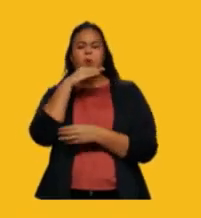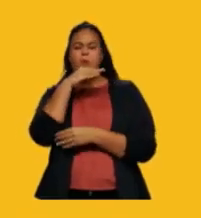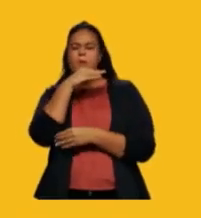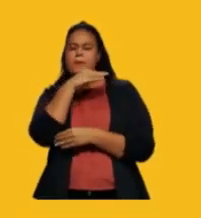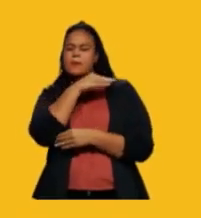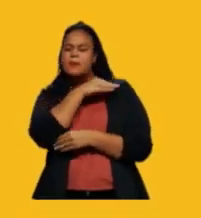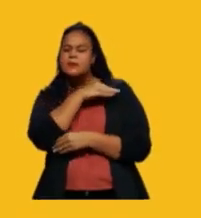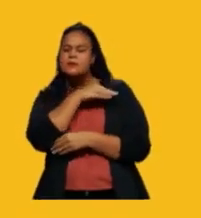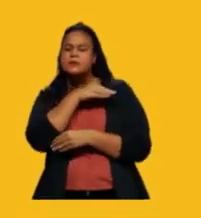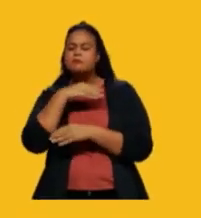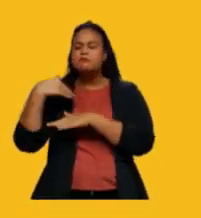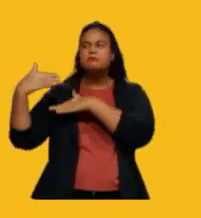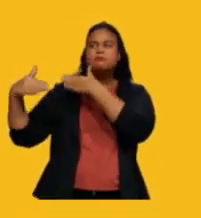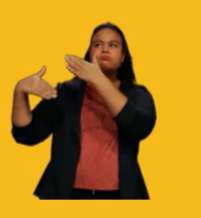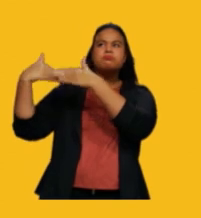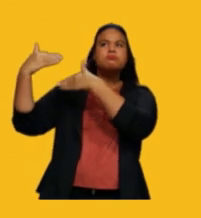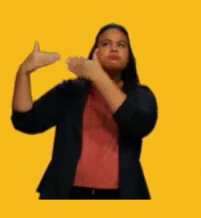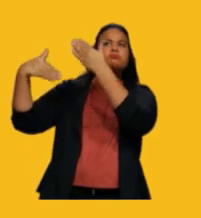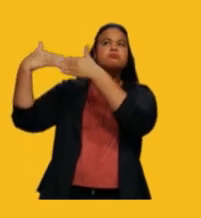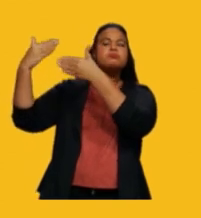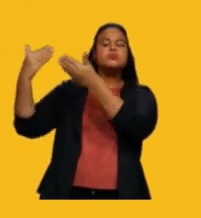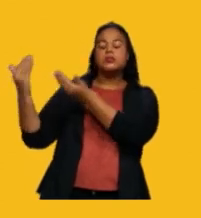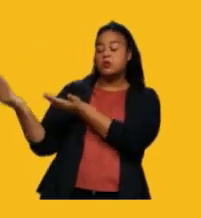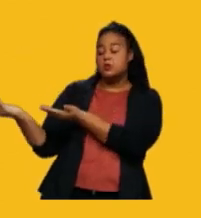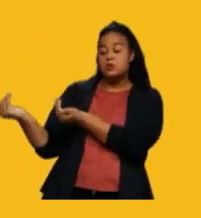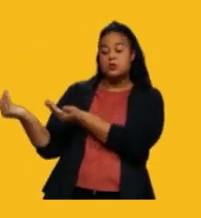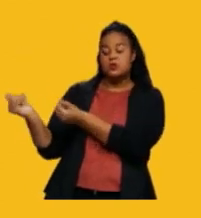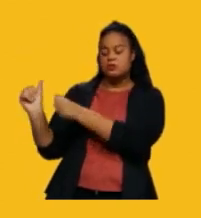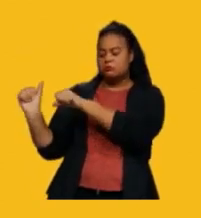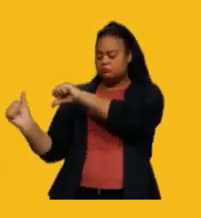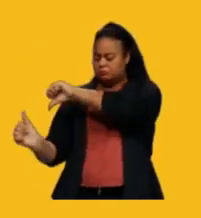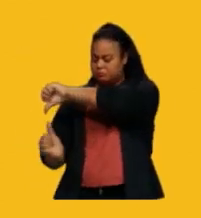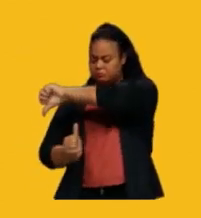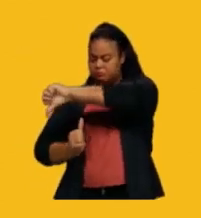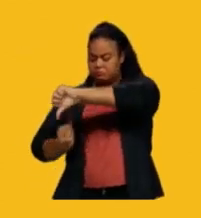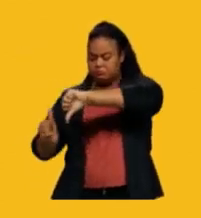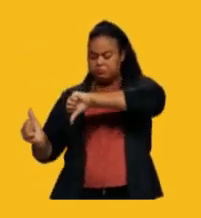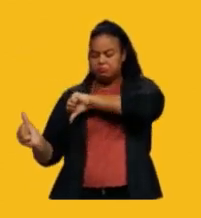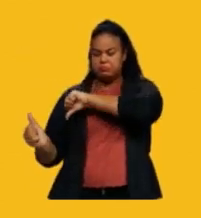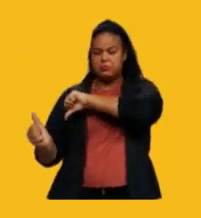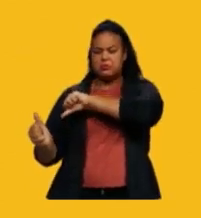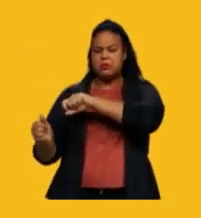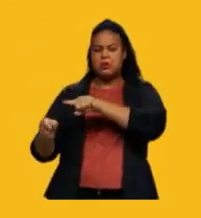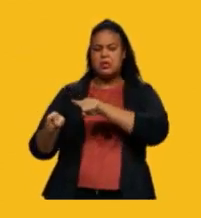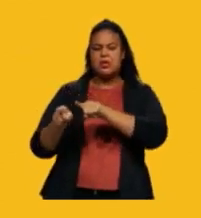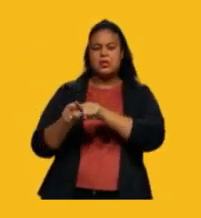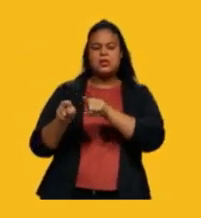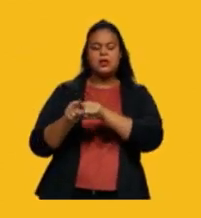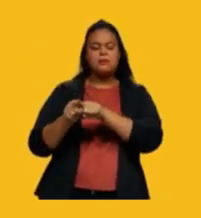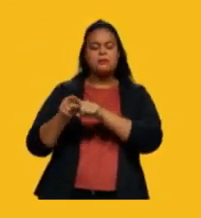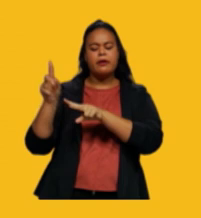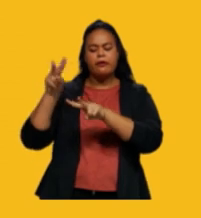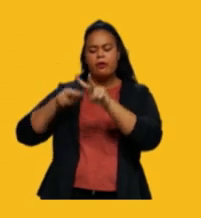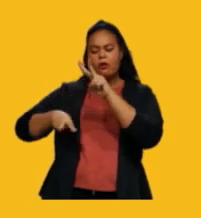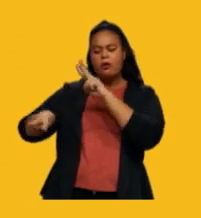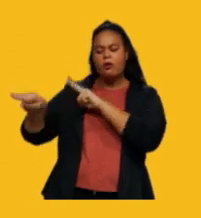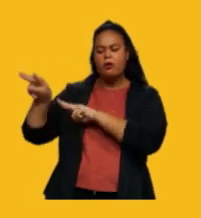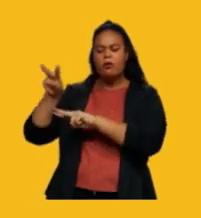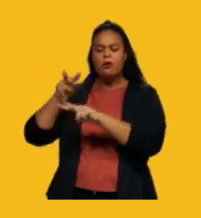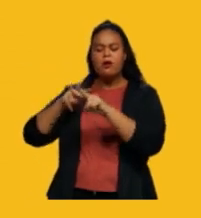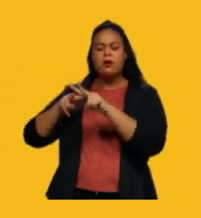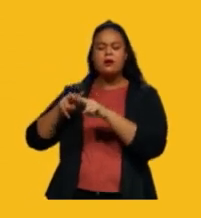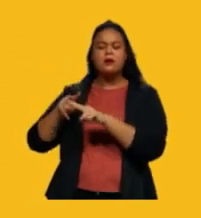corpo dos adolescentes durante essa puberdade, considerando a atuação dos hormônios sexuais e do sistema